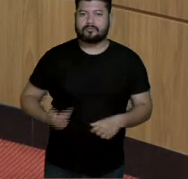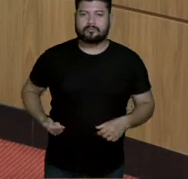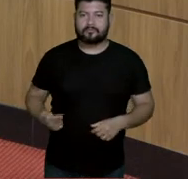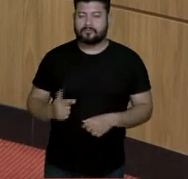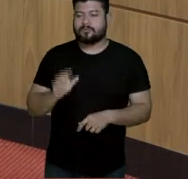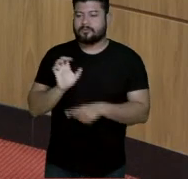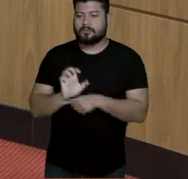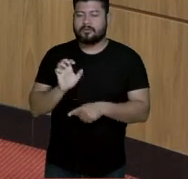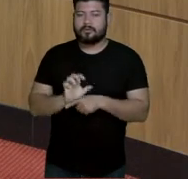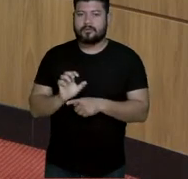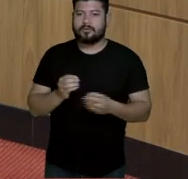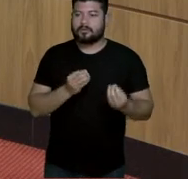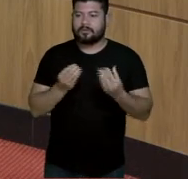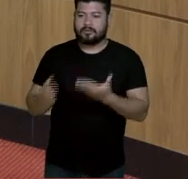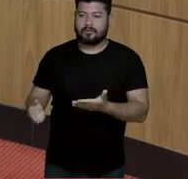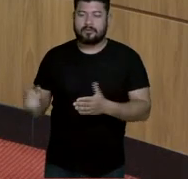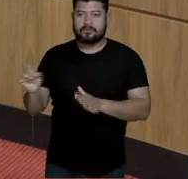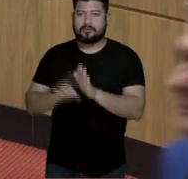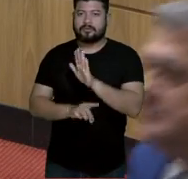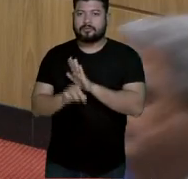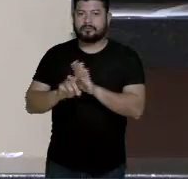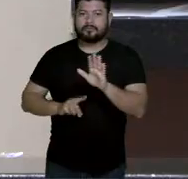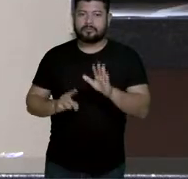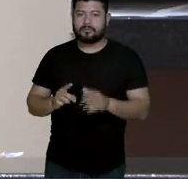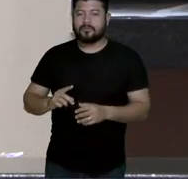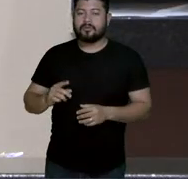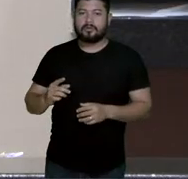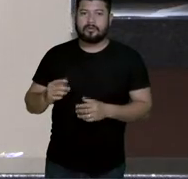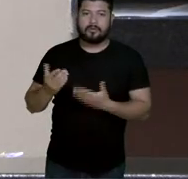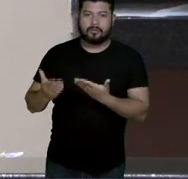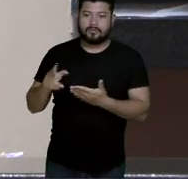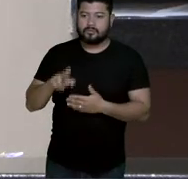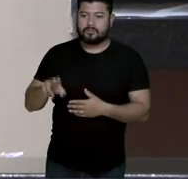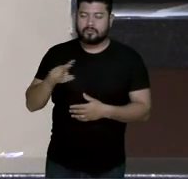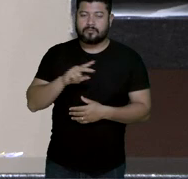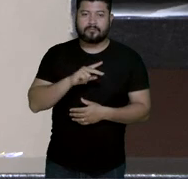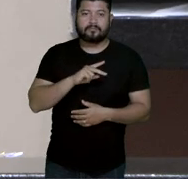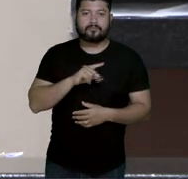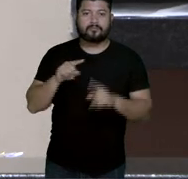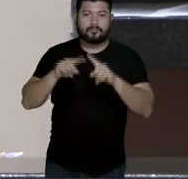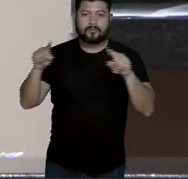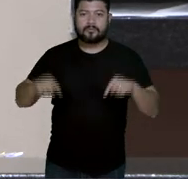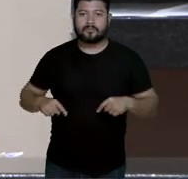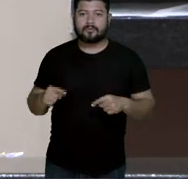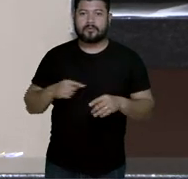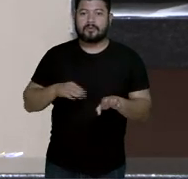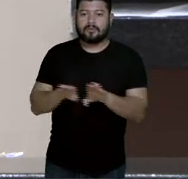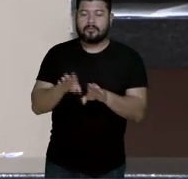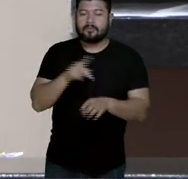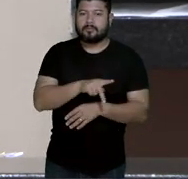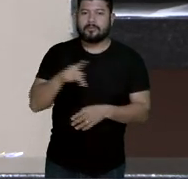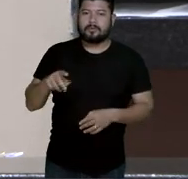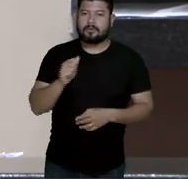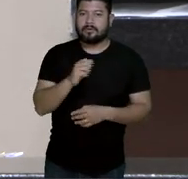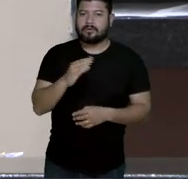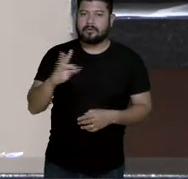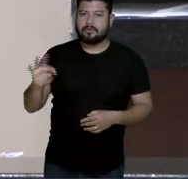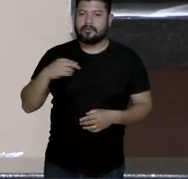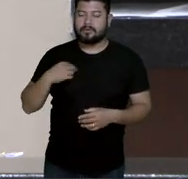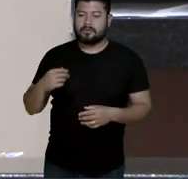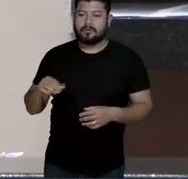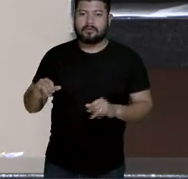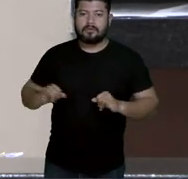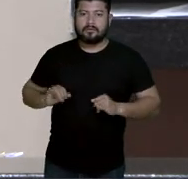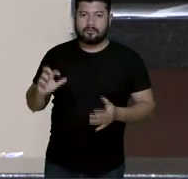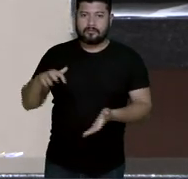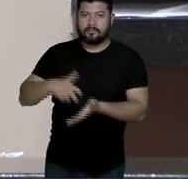públicos estaduais titulares de cargos de provimento efetivo e aos professores admitidos em caráter temporário que sofreram penalidades